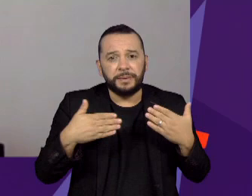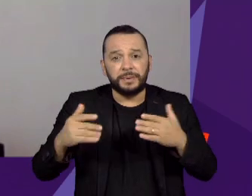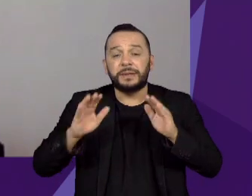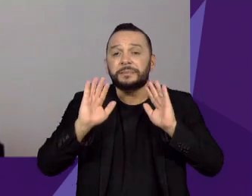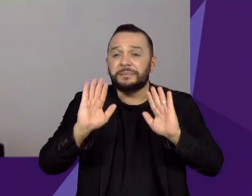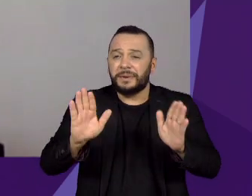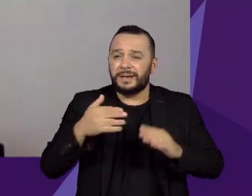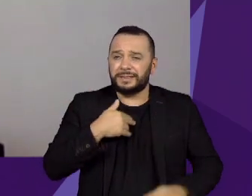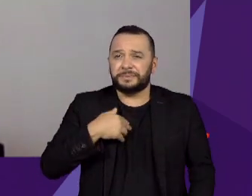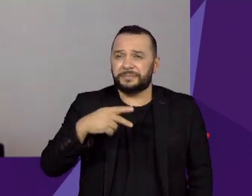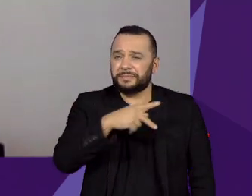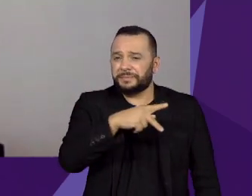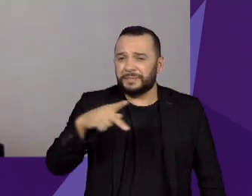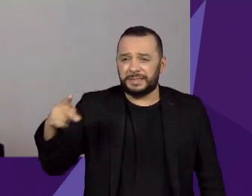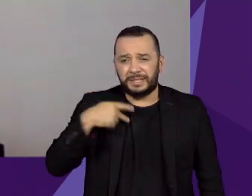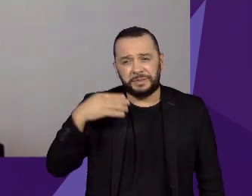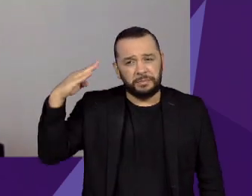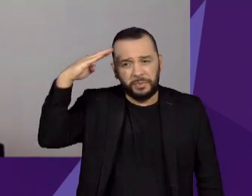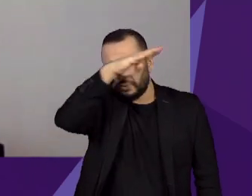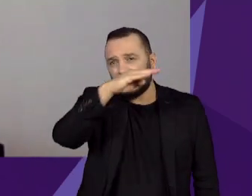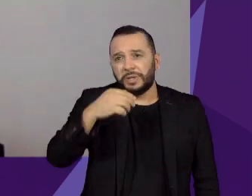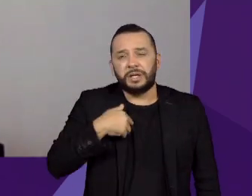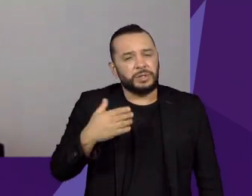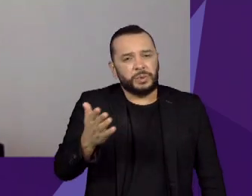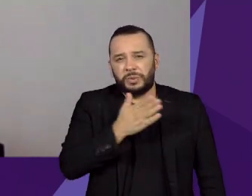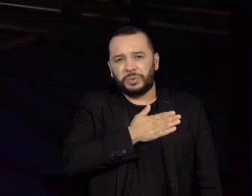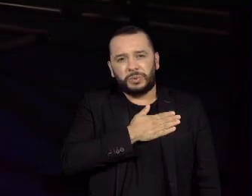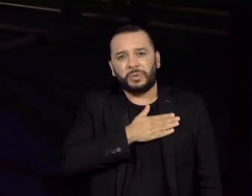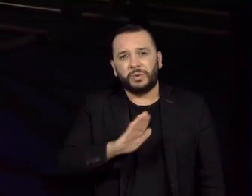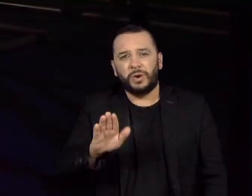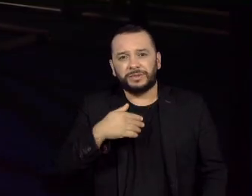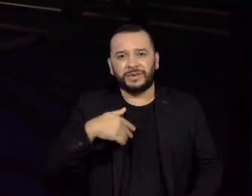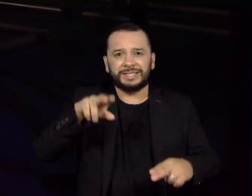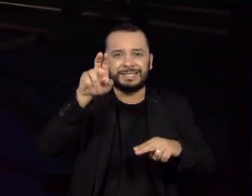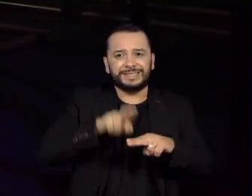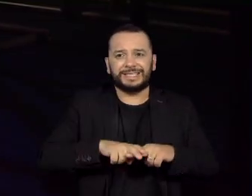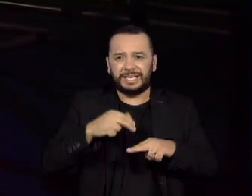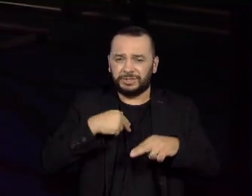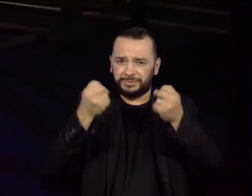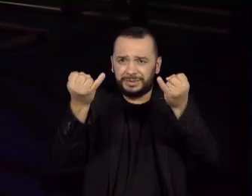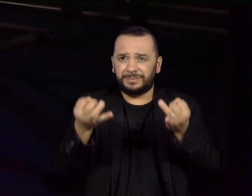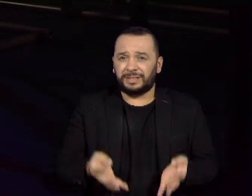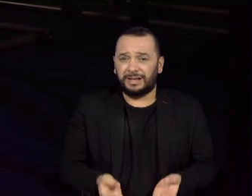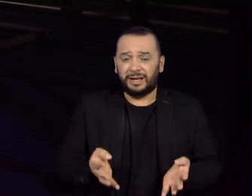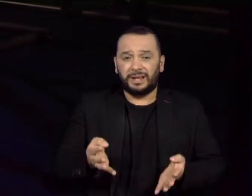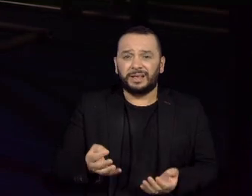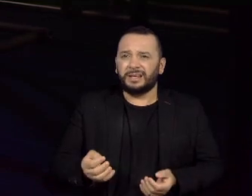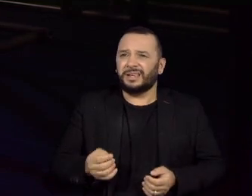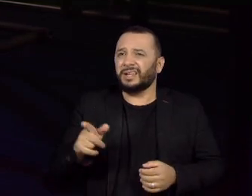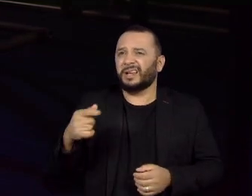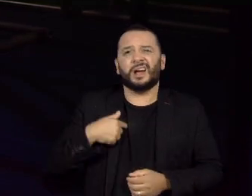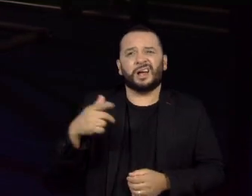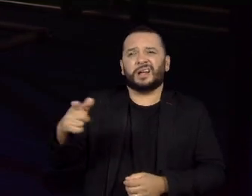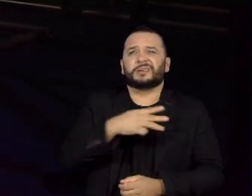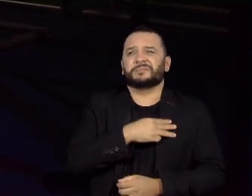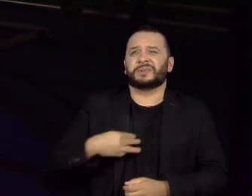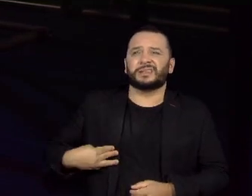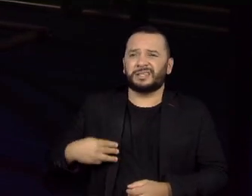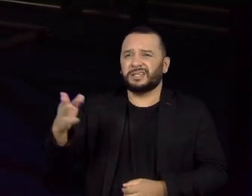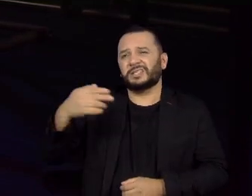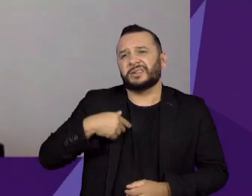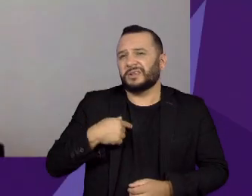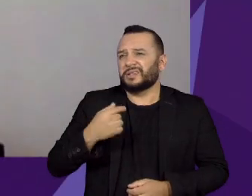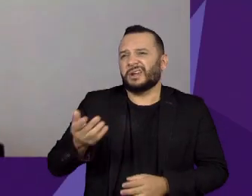ele não gosta nem que você sente para explicar. Como assim? É como se ele olhasse e falasse, lá vem o ministro da má